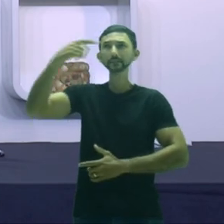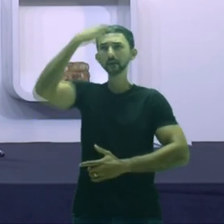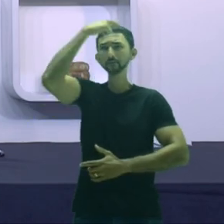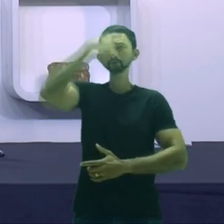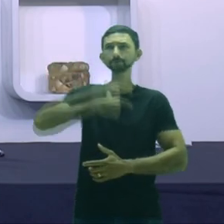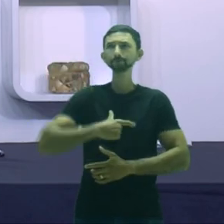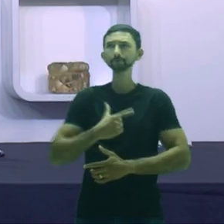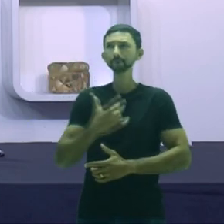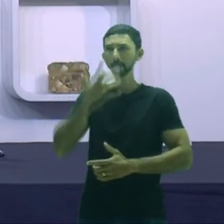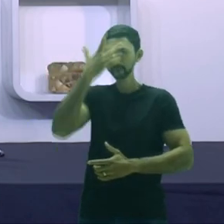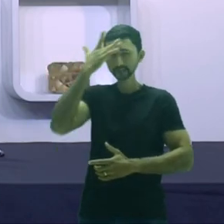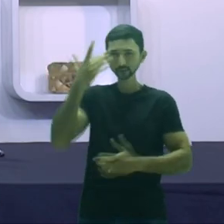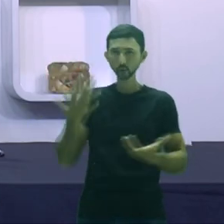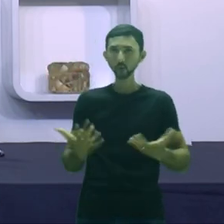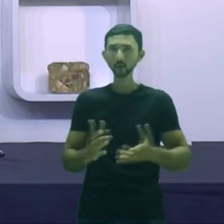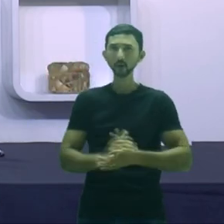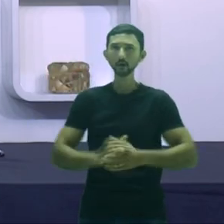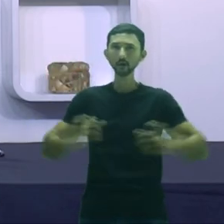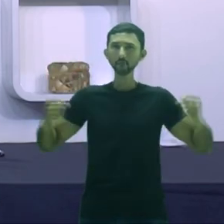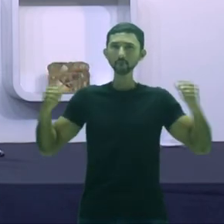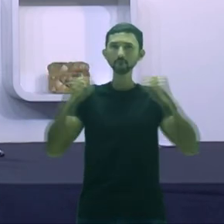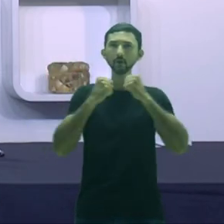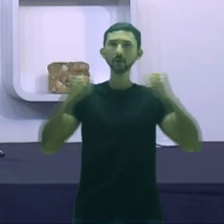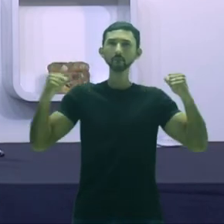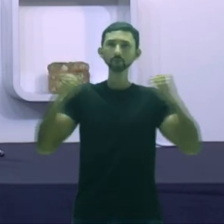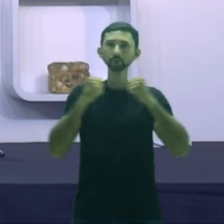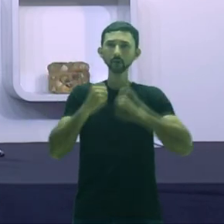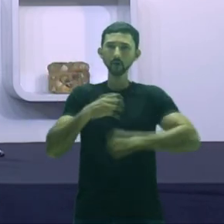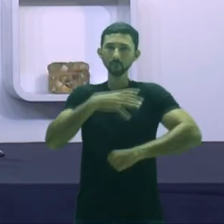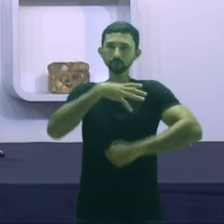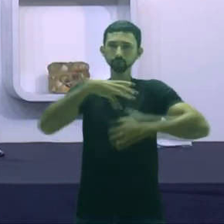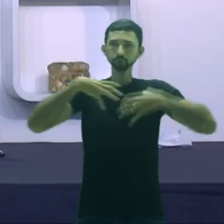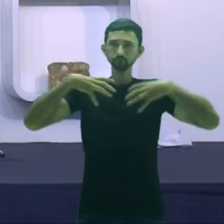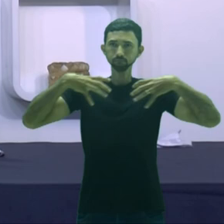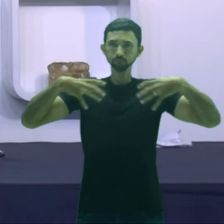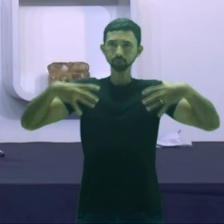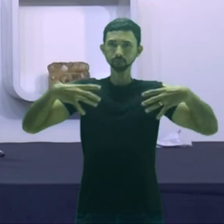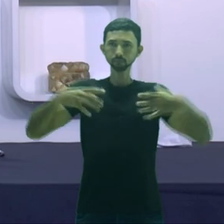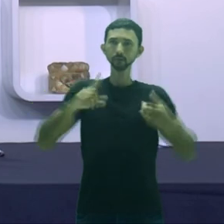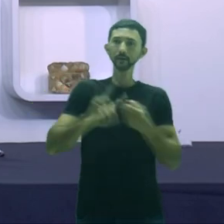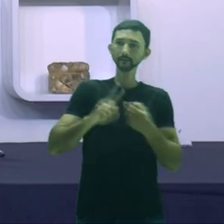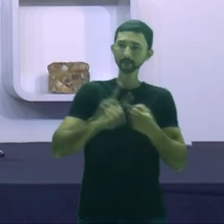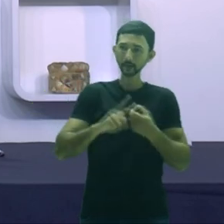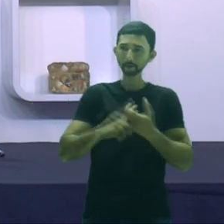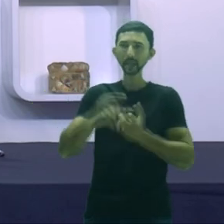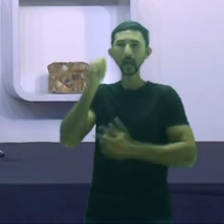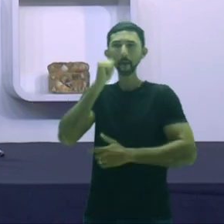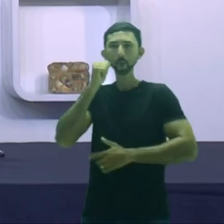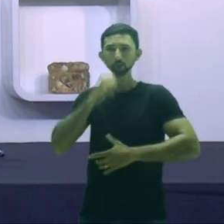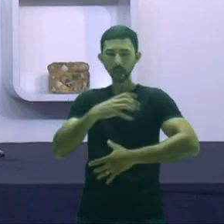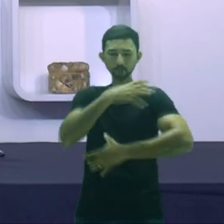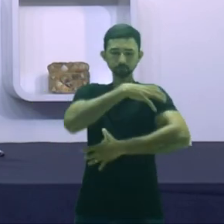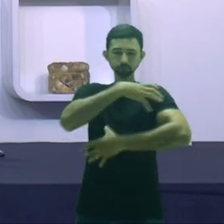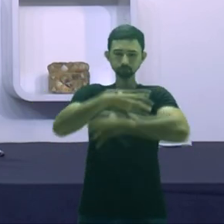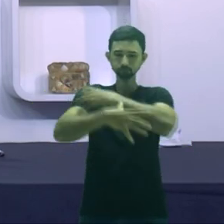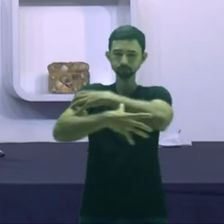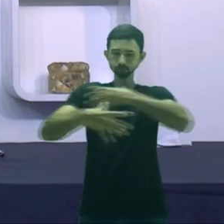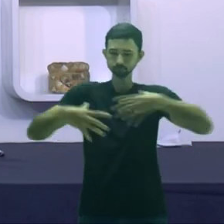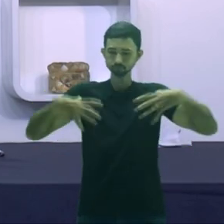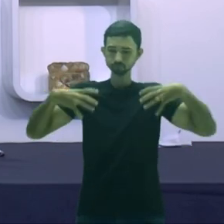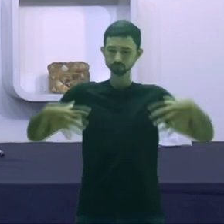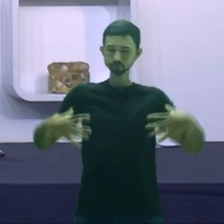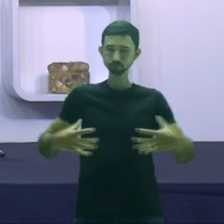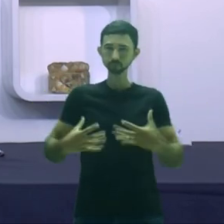pratica halterofilismo, que é todo bombado. Casou com uma mulher que também pratica halterofilismo, que é toda bombada. Ah,